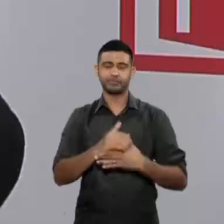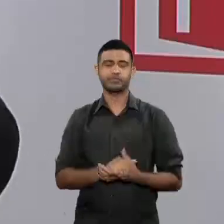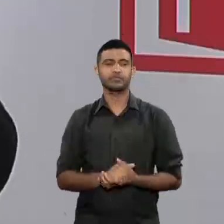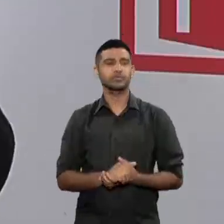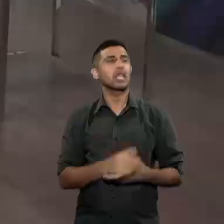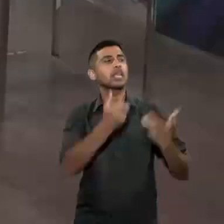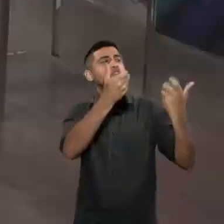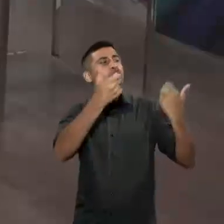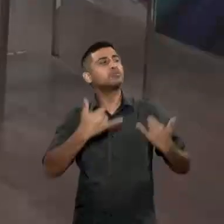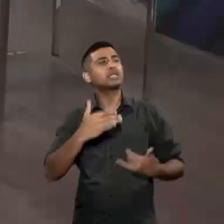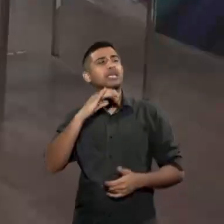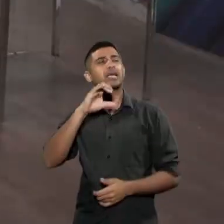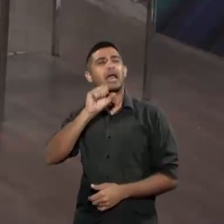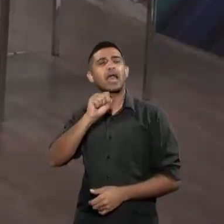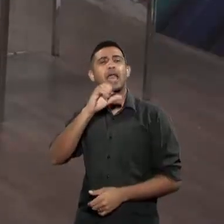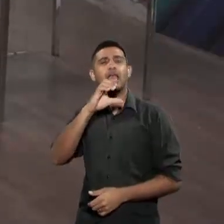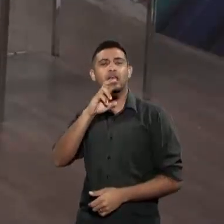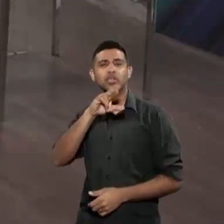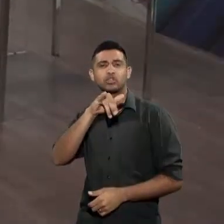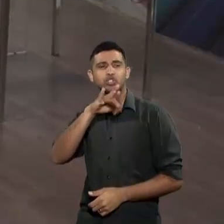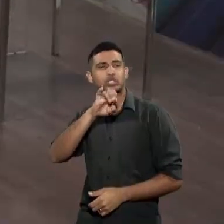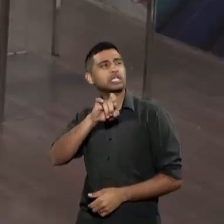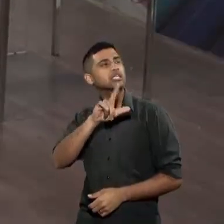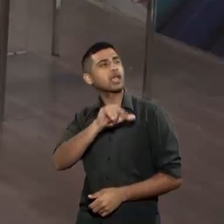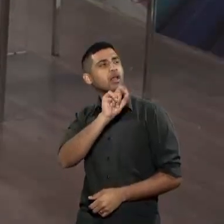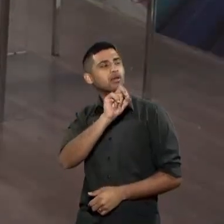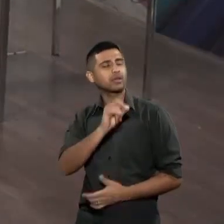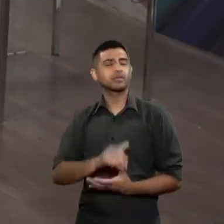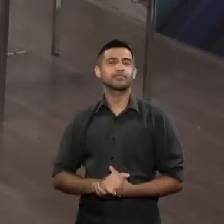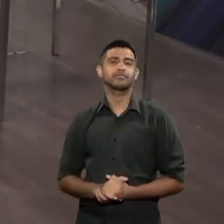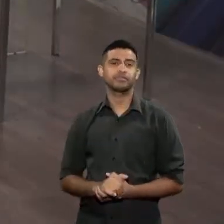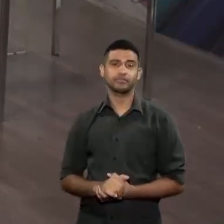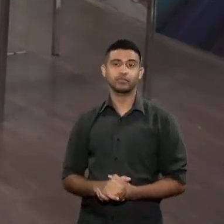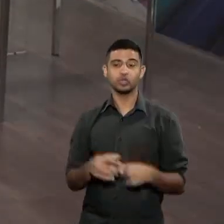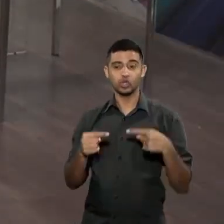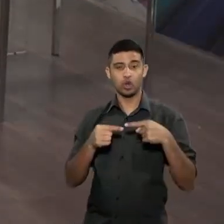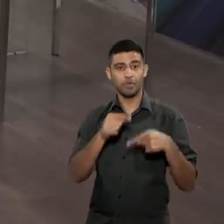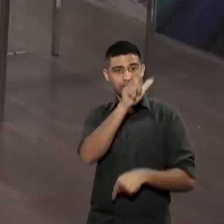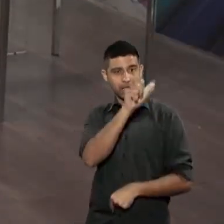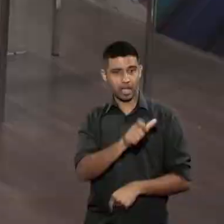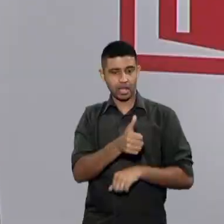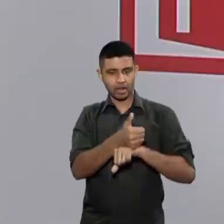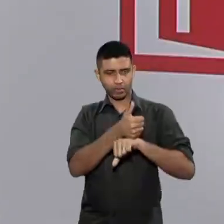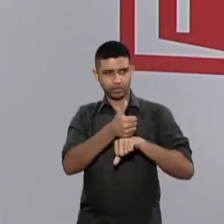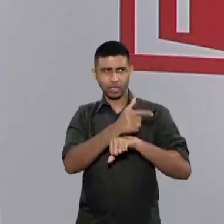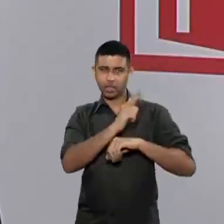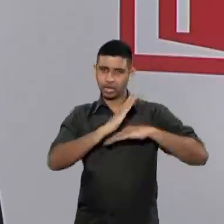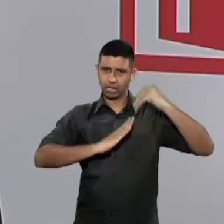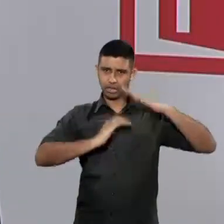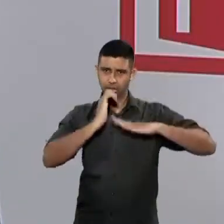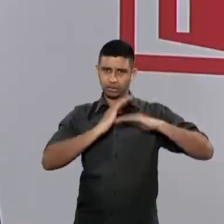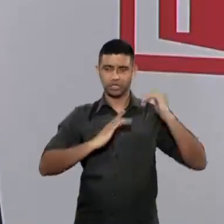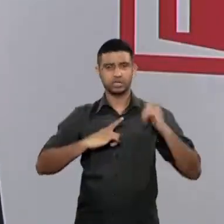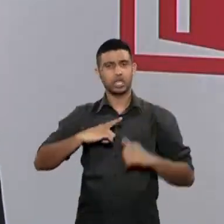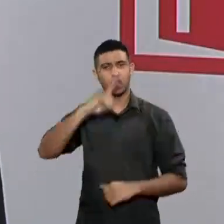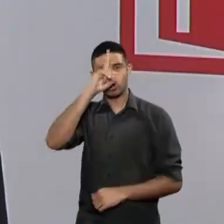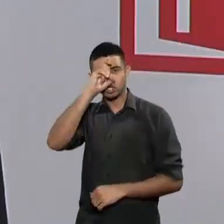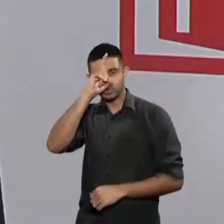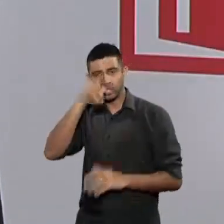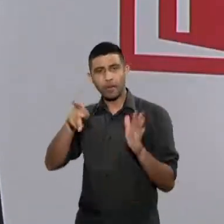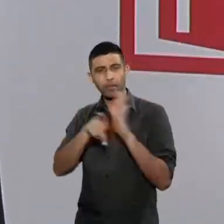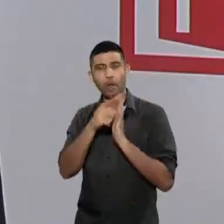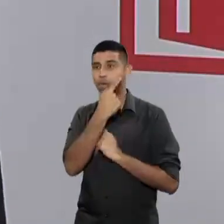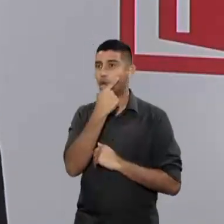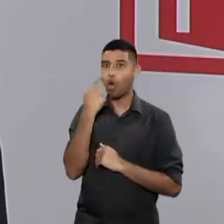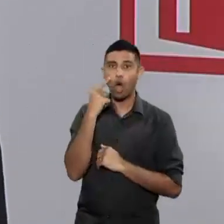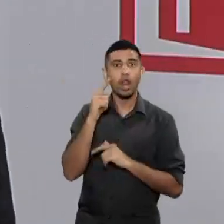Então, explica o que é screener, que é o profissional que faz a avaliação. Isso, como foi falado, né? É um profissional que é capacitado pelo Hospital de Olhos de